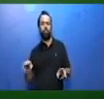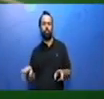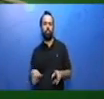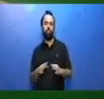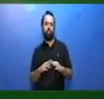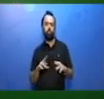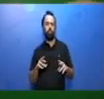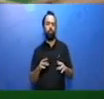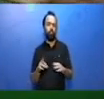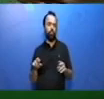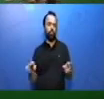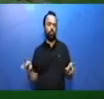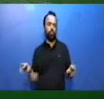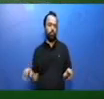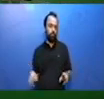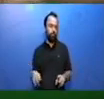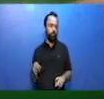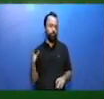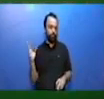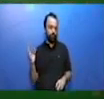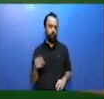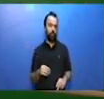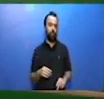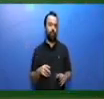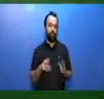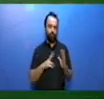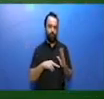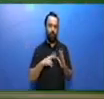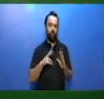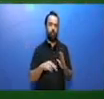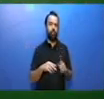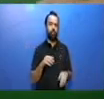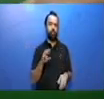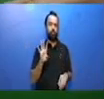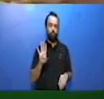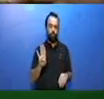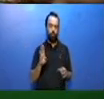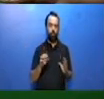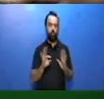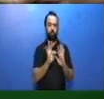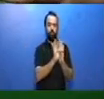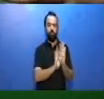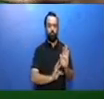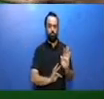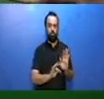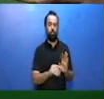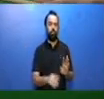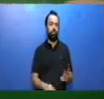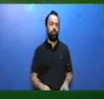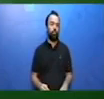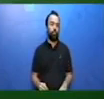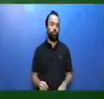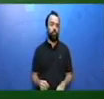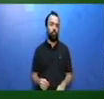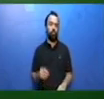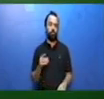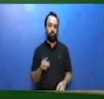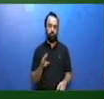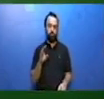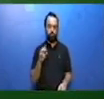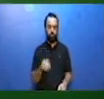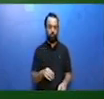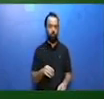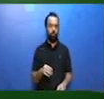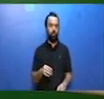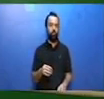professora? Olha aqui, nós vamos ler 4 textos. E esses textos apresentados, eles são fictícios. O